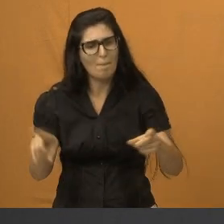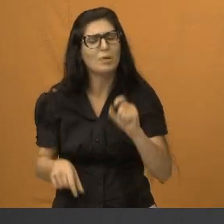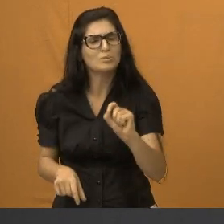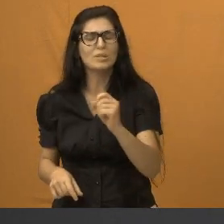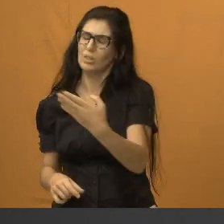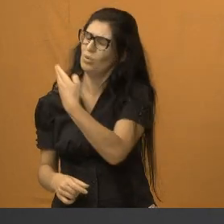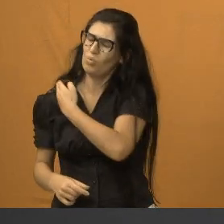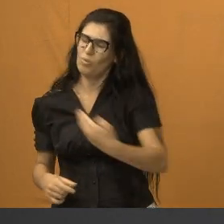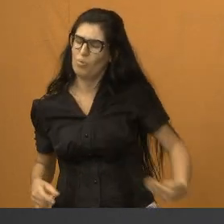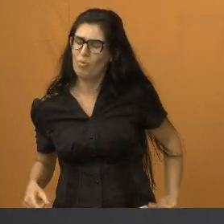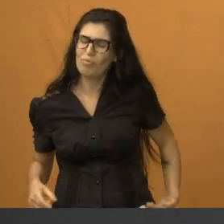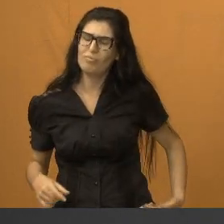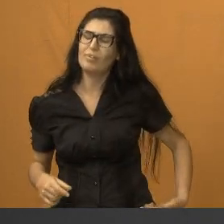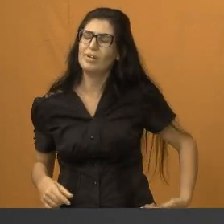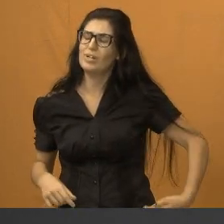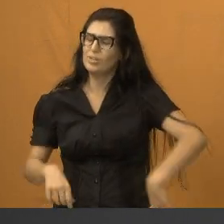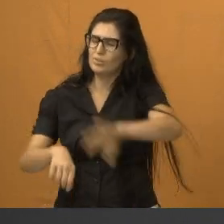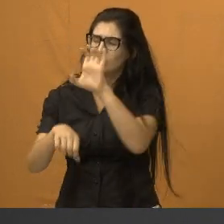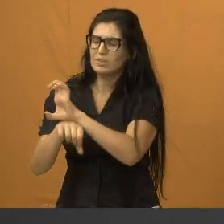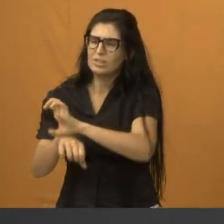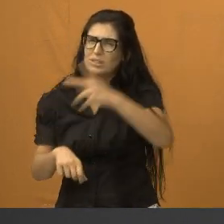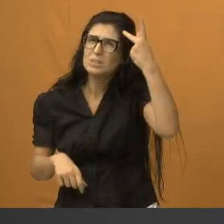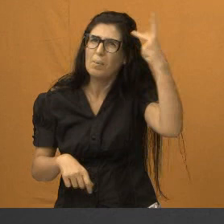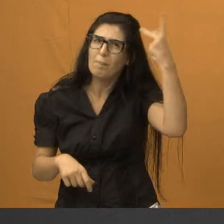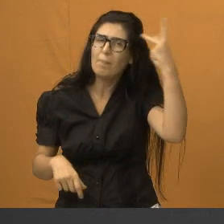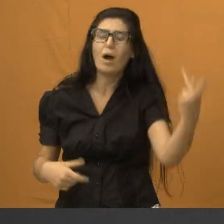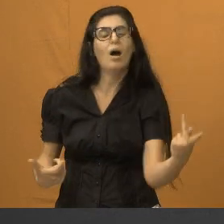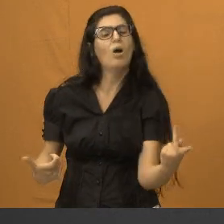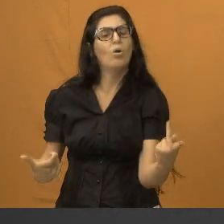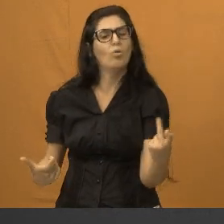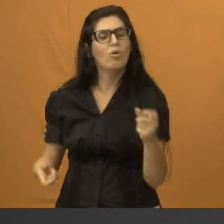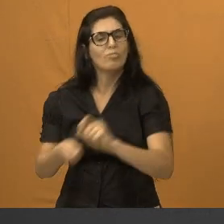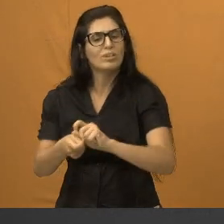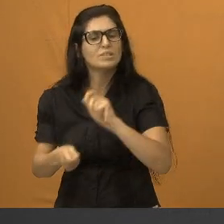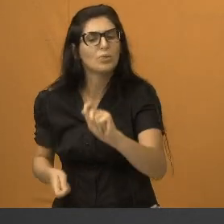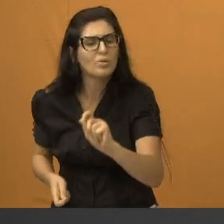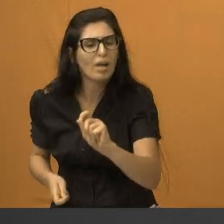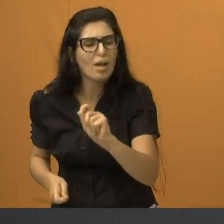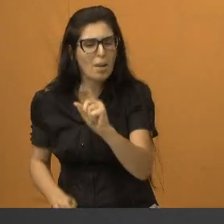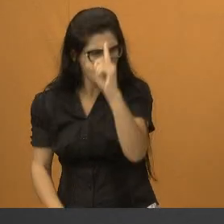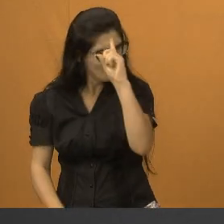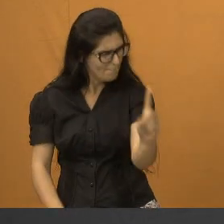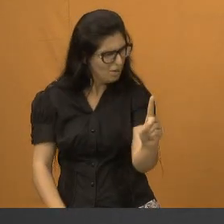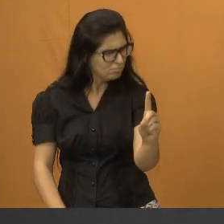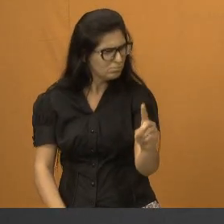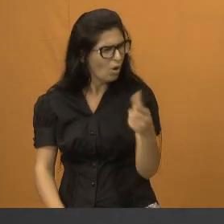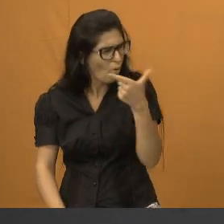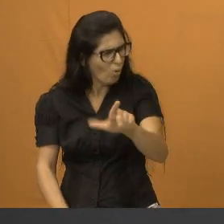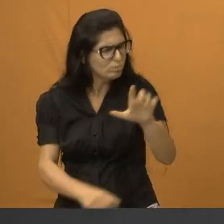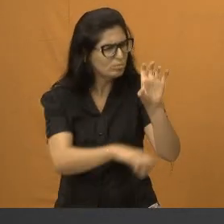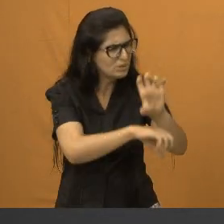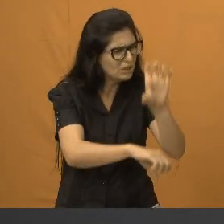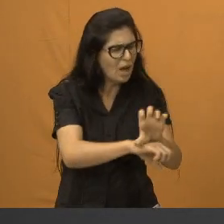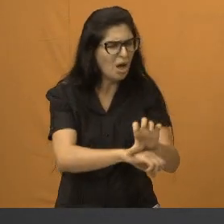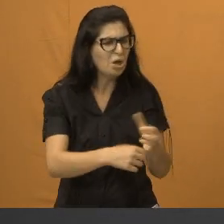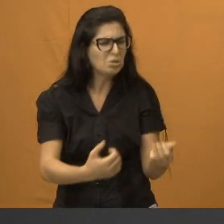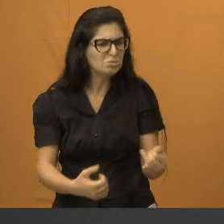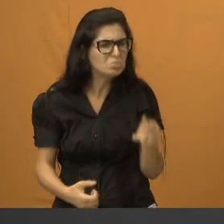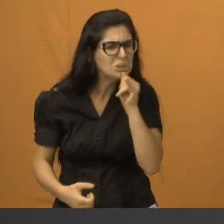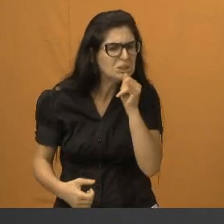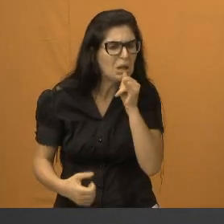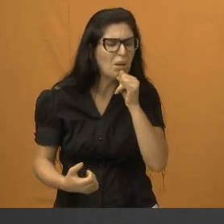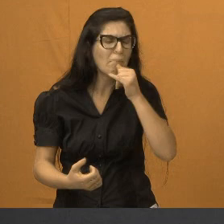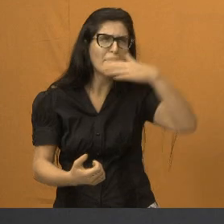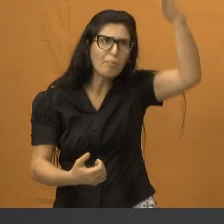de São Paulo está fazendo com os outros estados que tinham essa política de guerra fiscal também